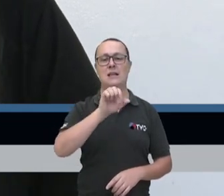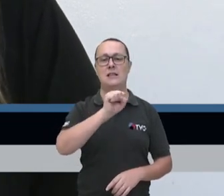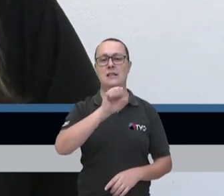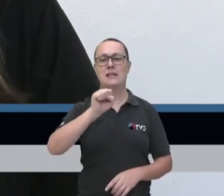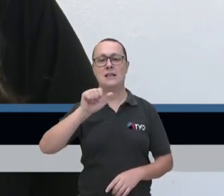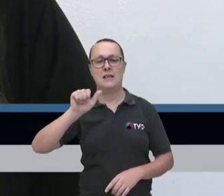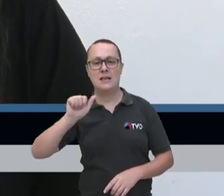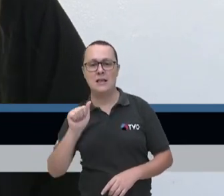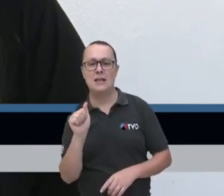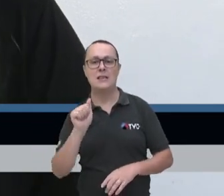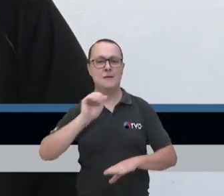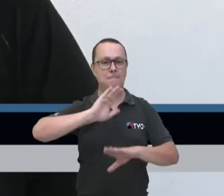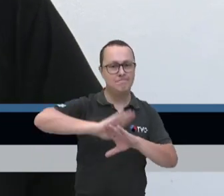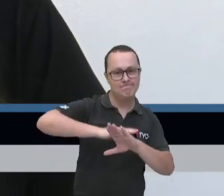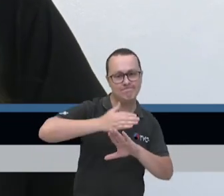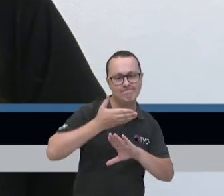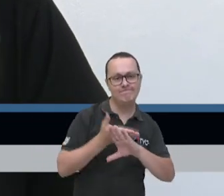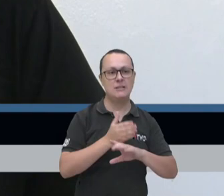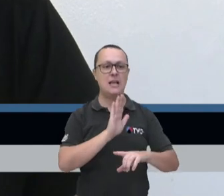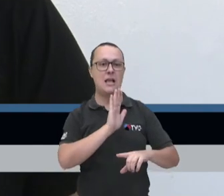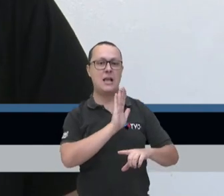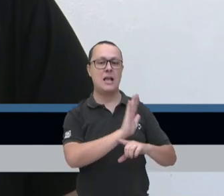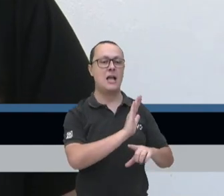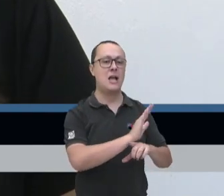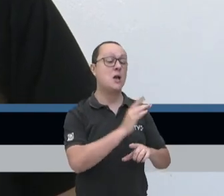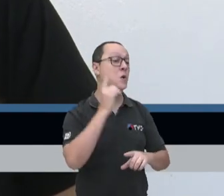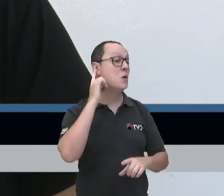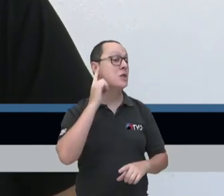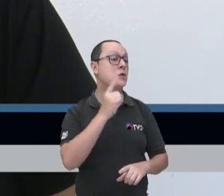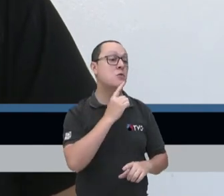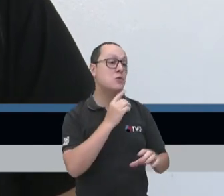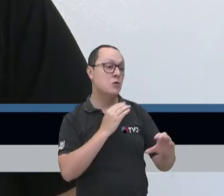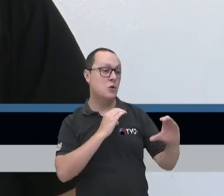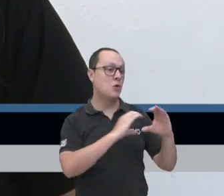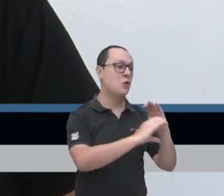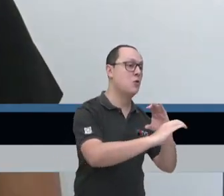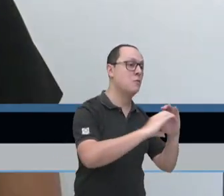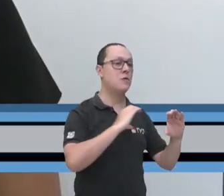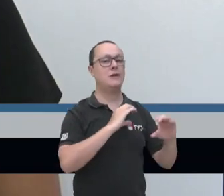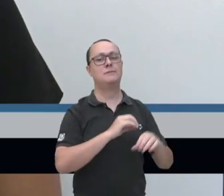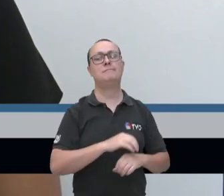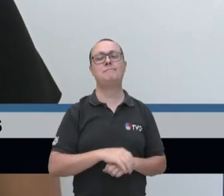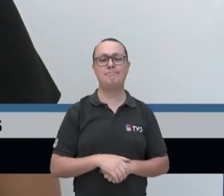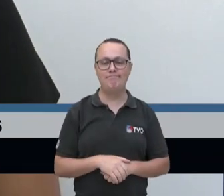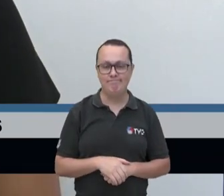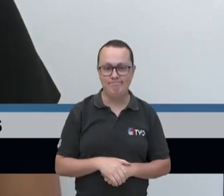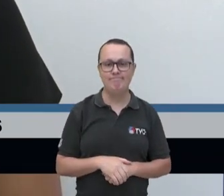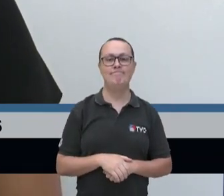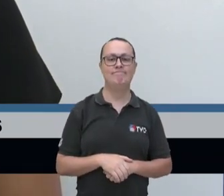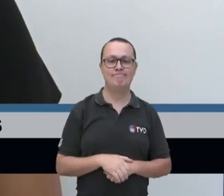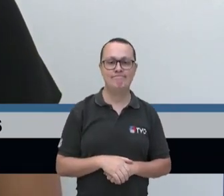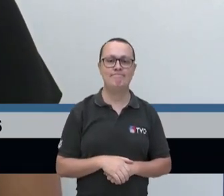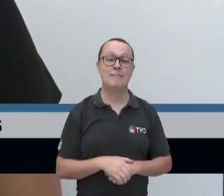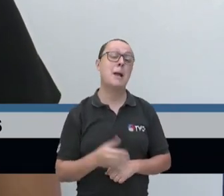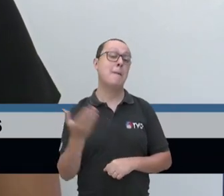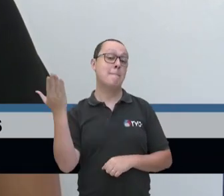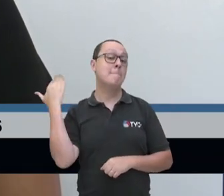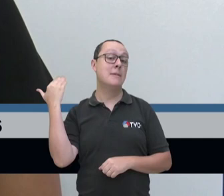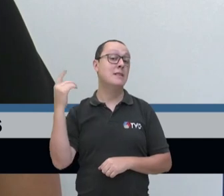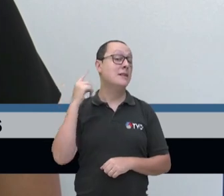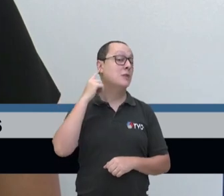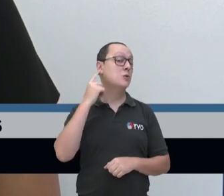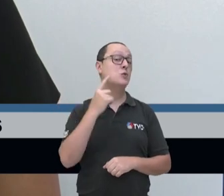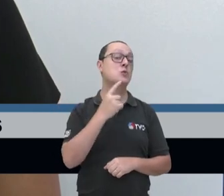Segundo ela, o serviço garante cidadania à comunidade surda da cidade. A pessoa surda, ela tinha muita